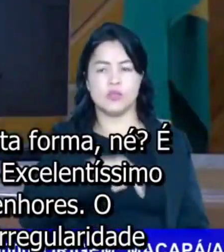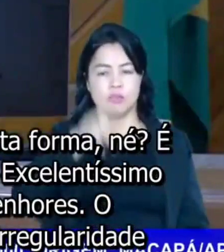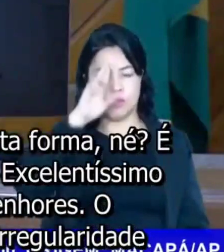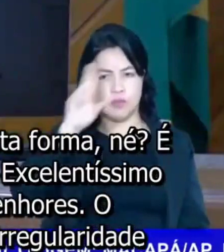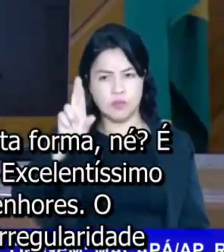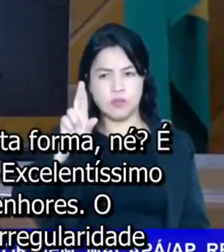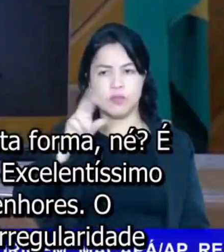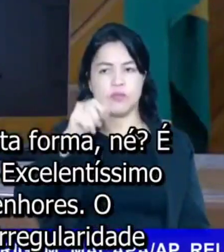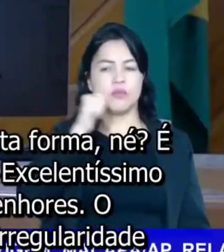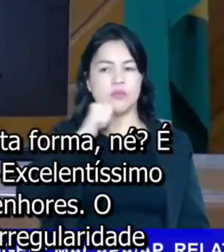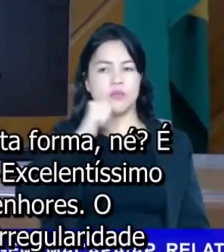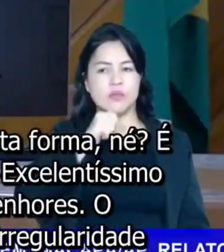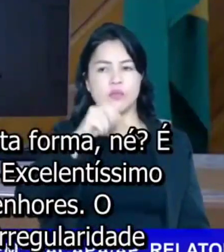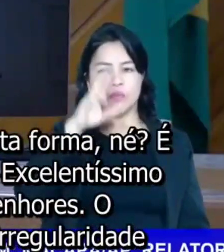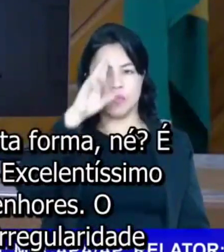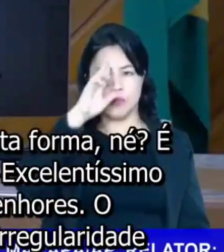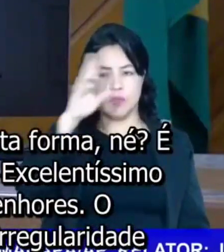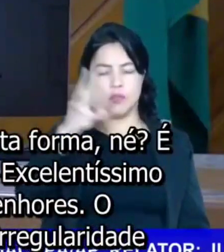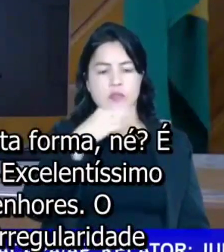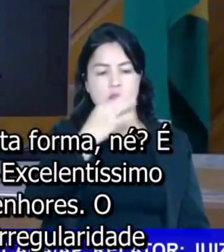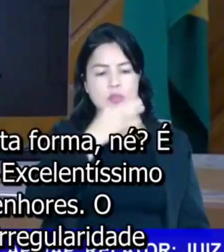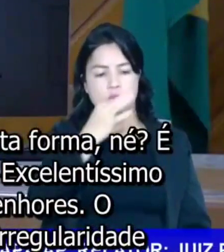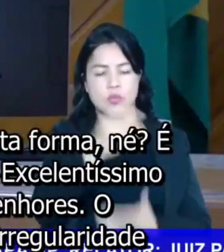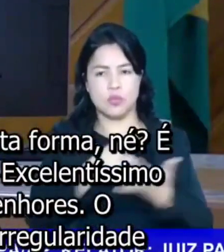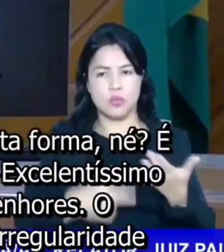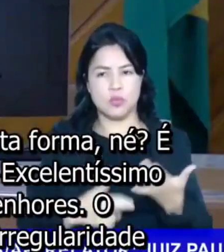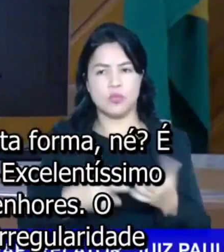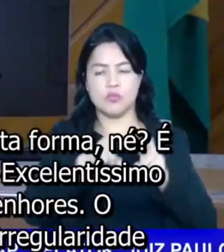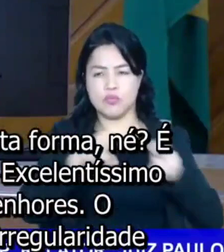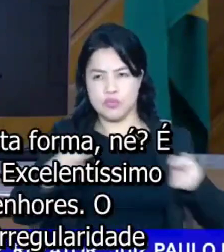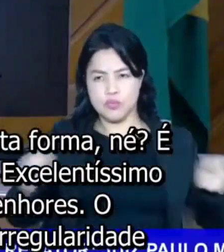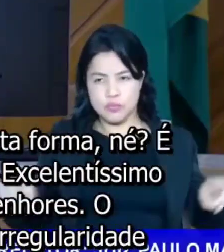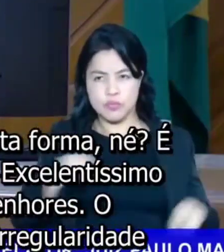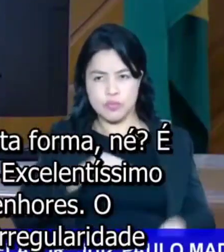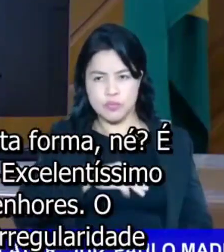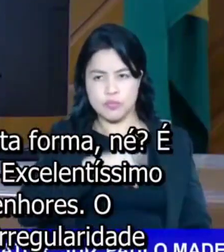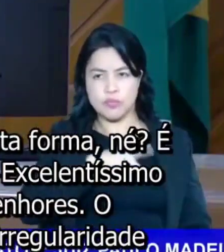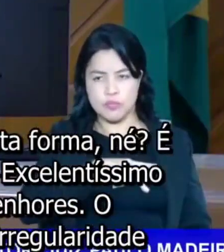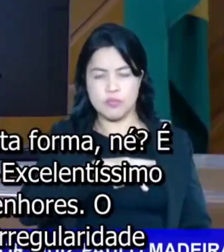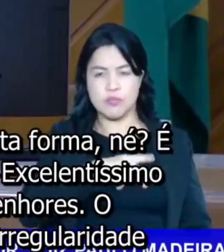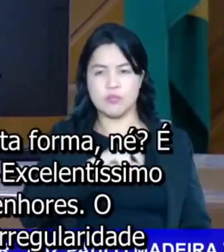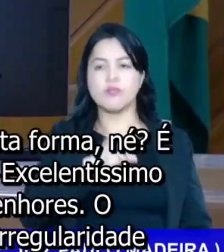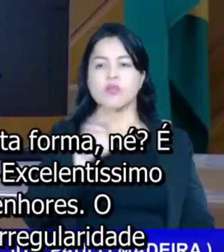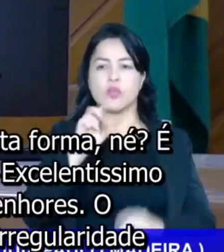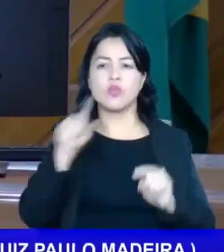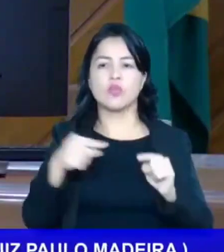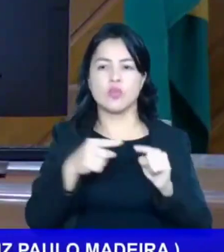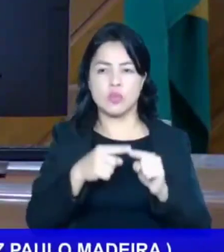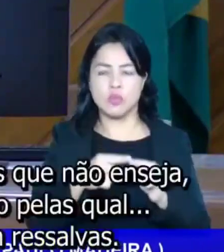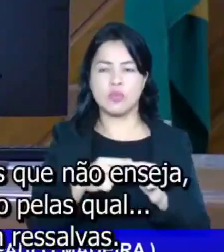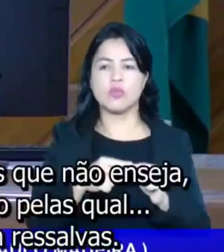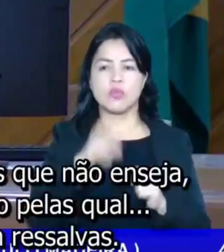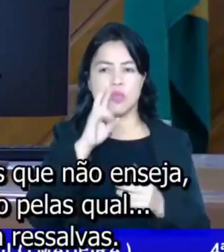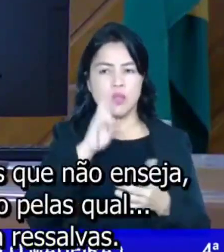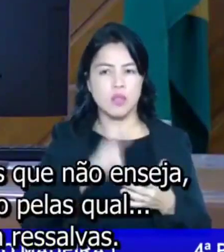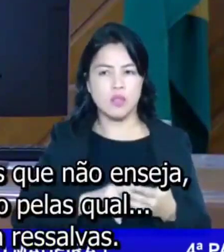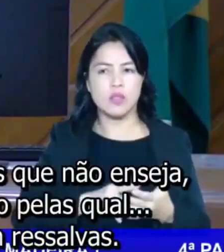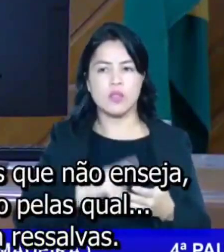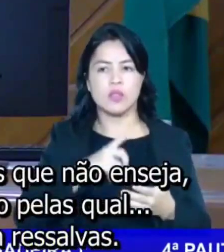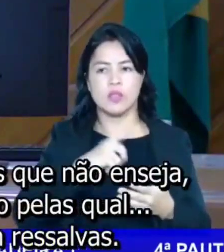tela, doutor Pablo, procurador do Ministério Público. O Ministério Público Eleitoral reitera o parecer. A única irregularidade identificada